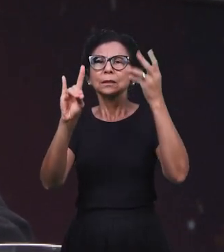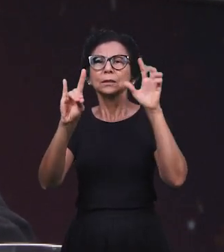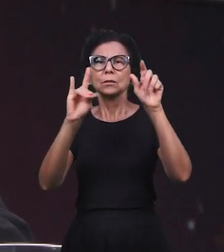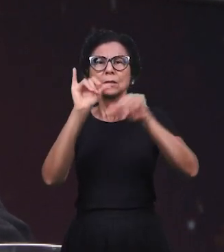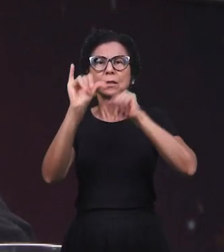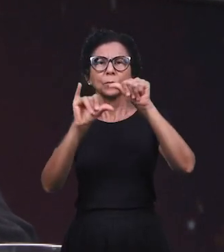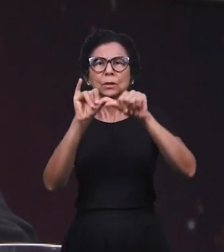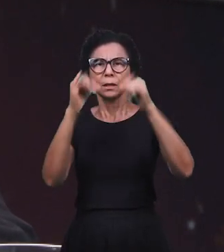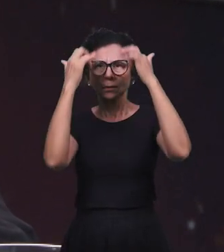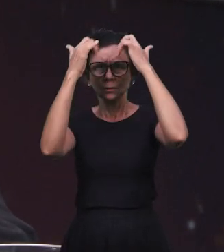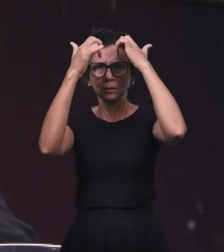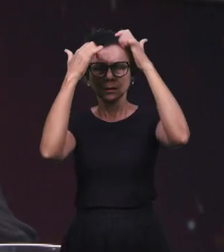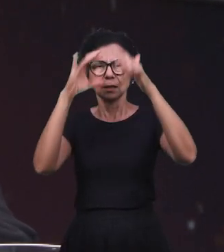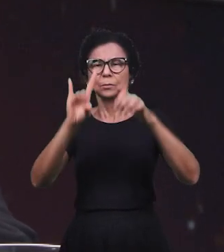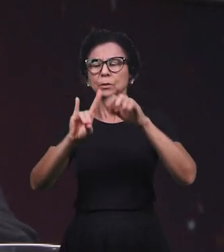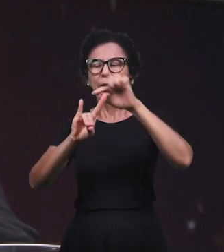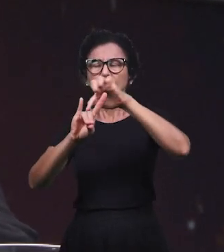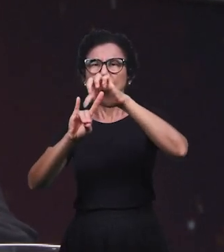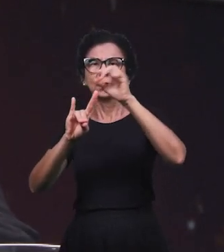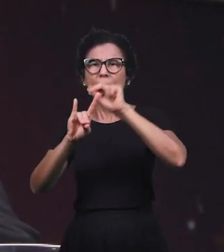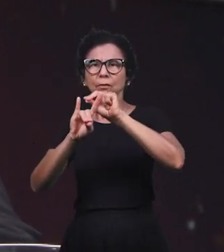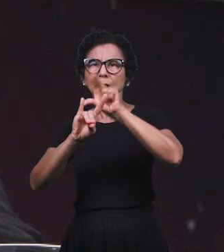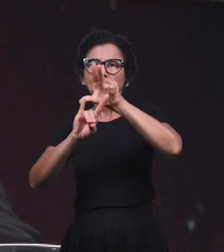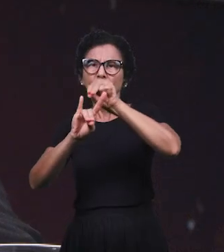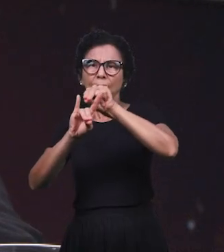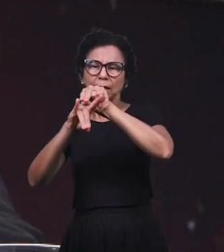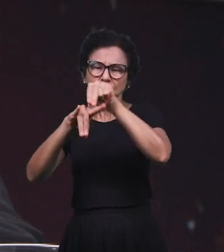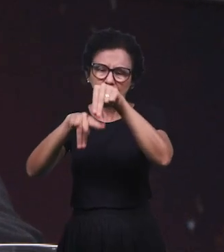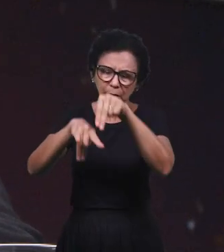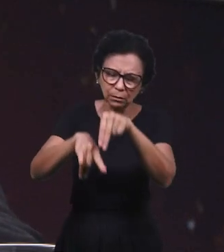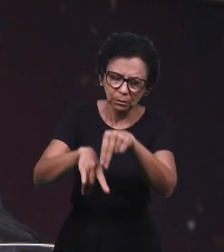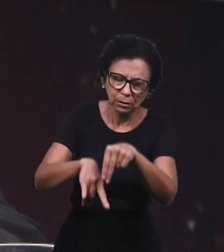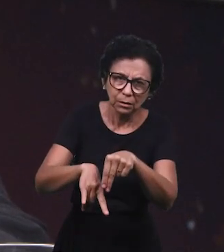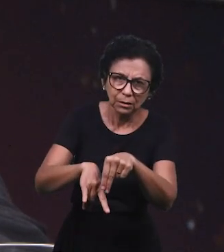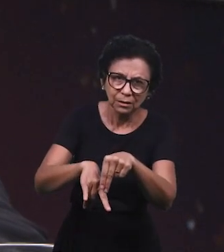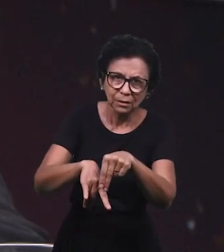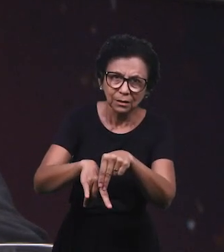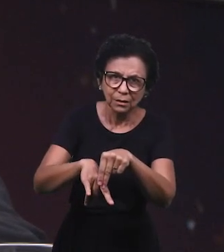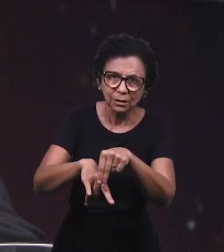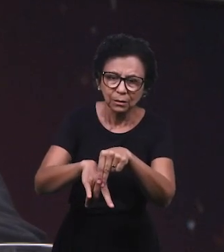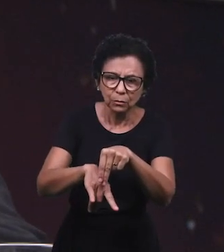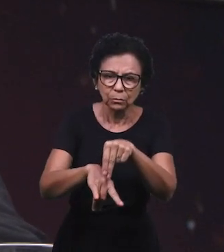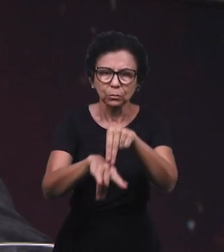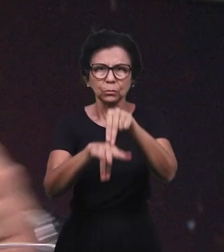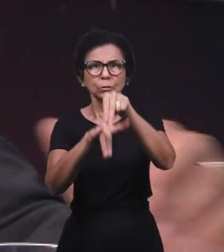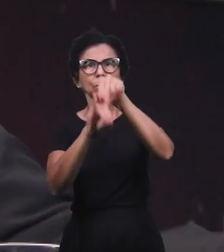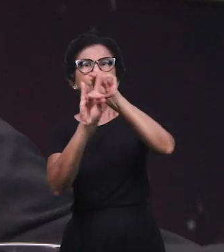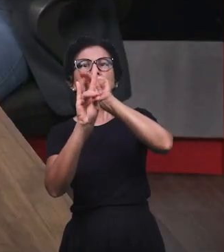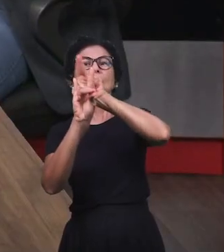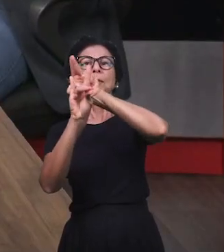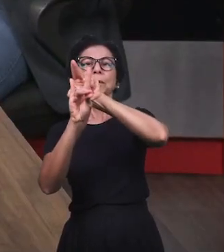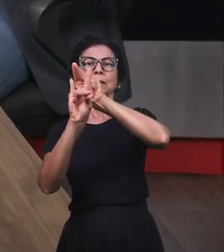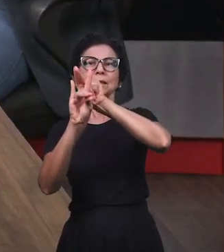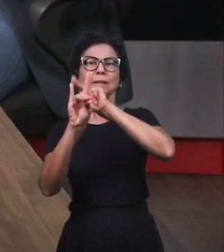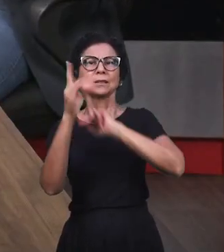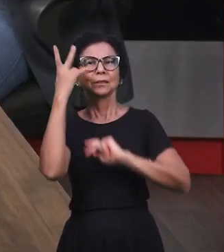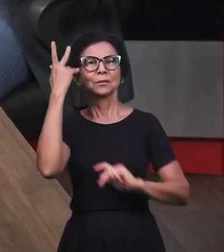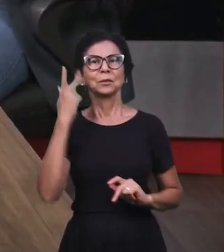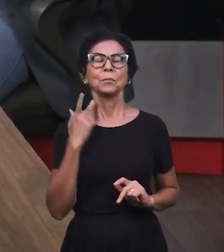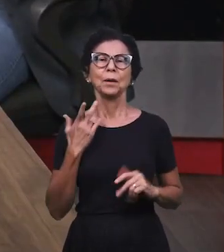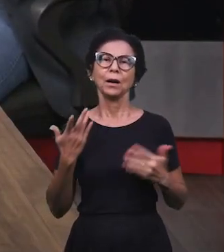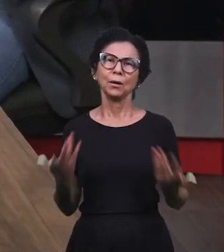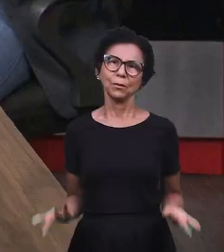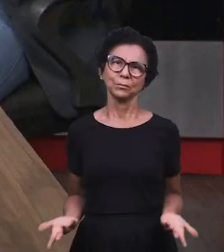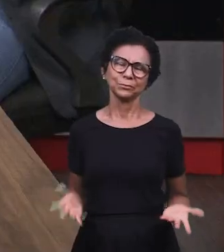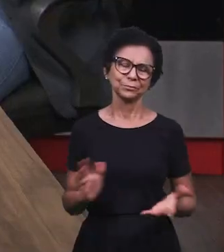Isso a gente vê a figura de um design. O nosso Deus, ele criou tudo pronto. Não foi evoluindo ao longo do tempo. Essa questão, igual, por exemplo,